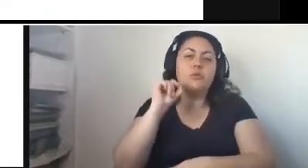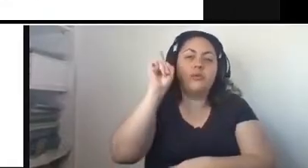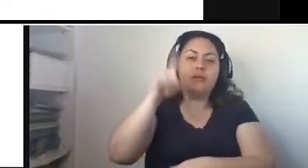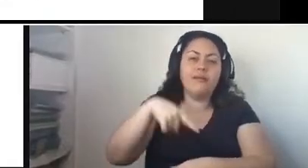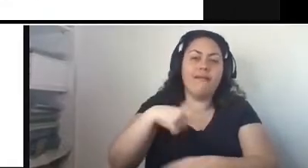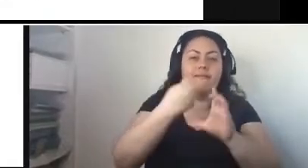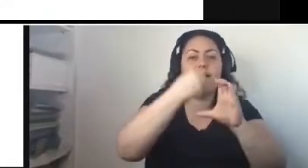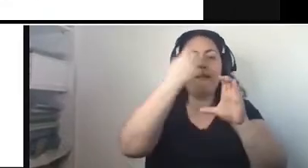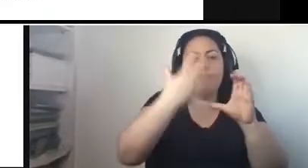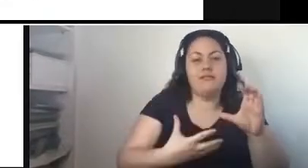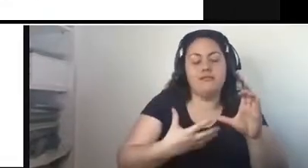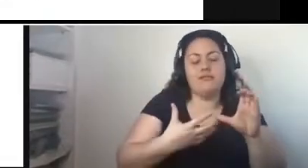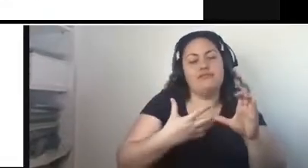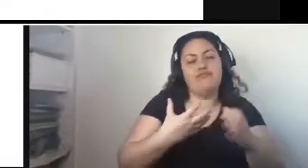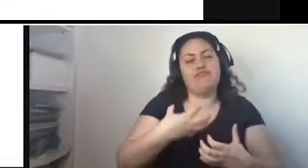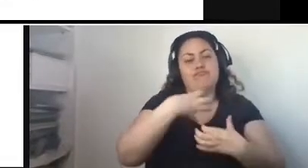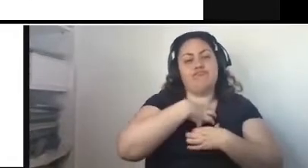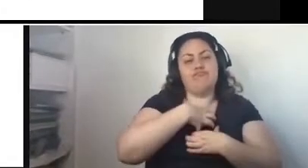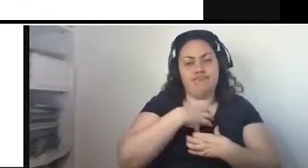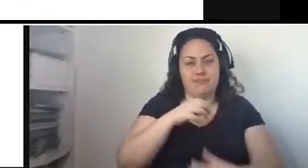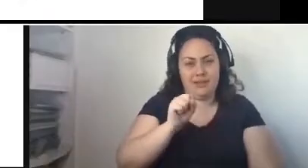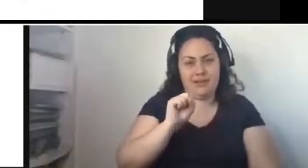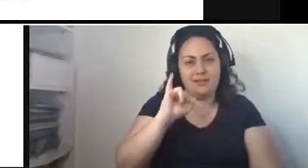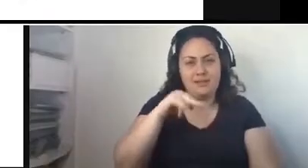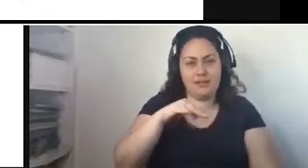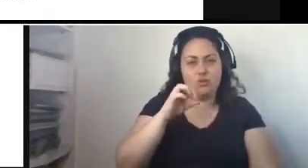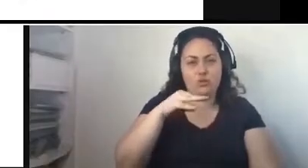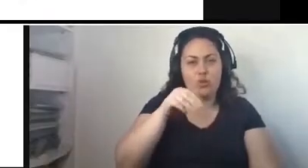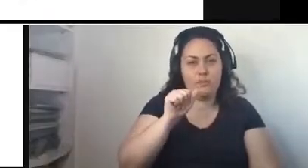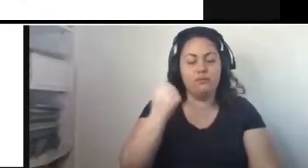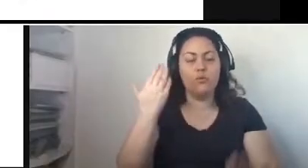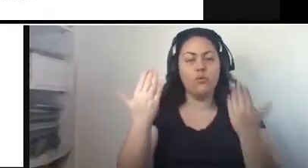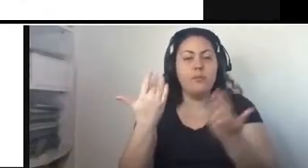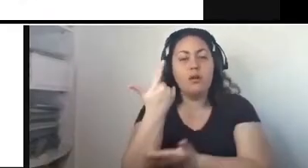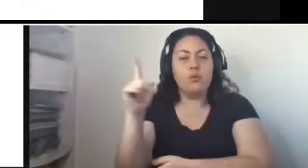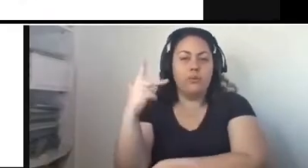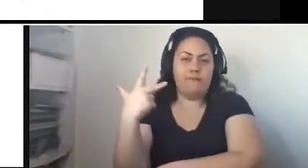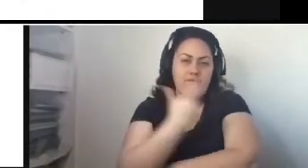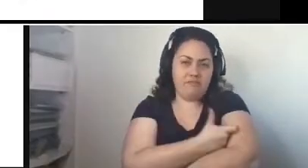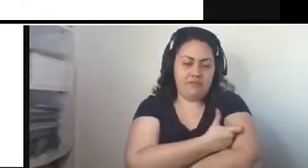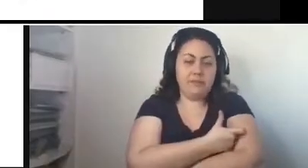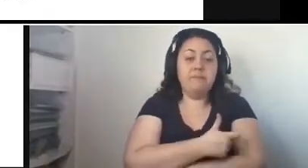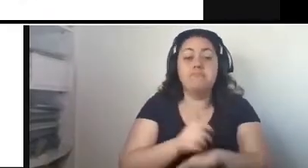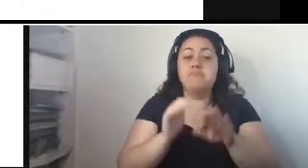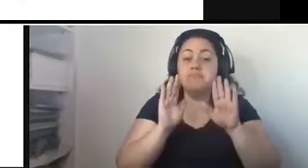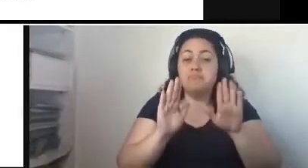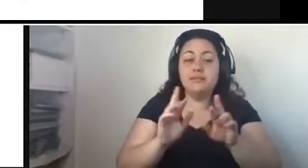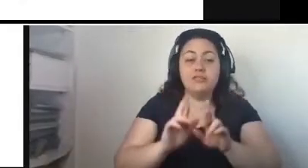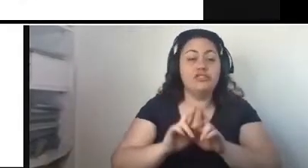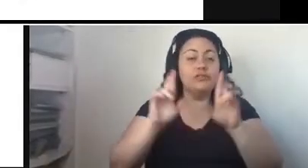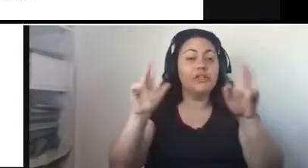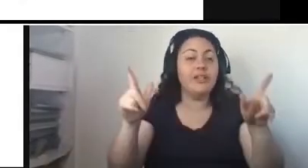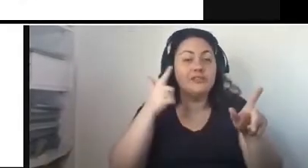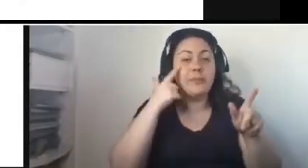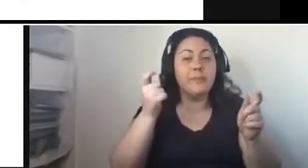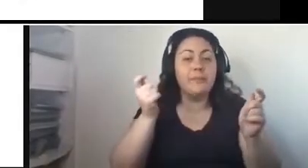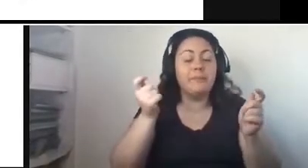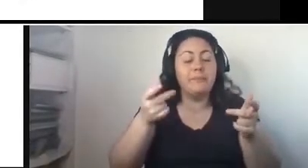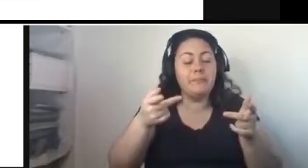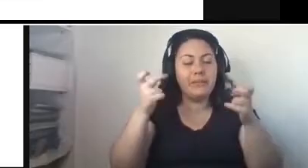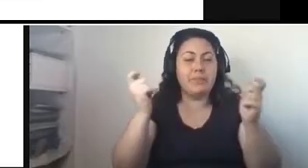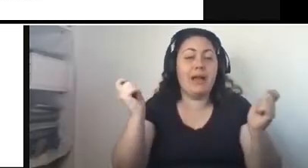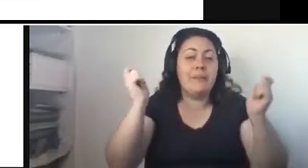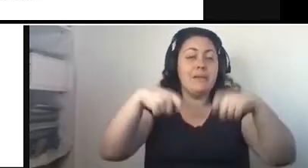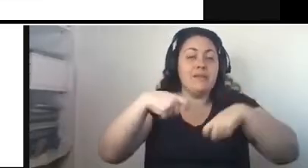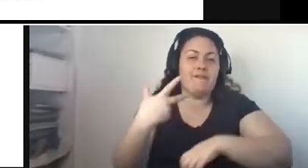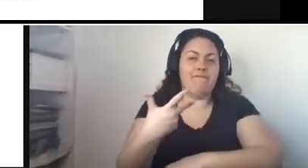outras vacinas. De qualquer forma, é diferente a situação em relação à capacidade das vacinas demonstrada até agora